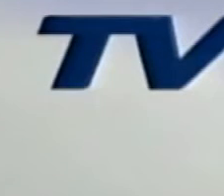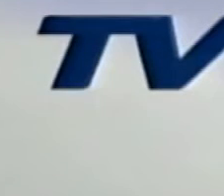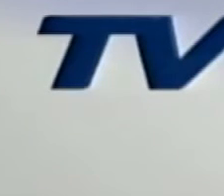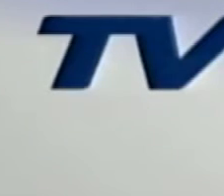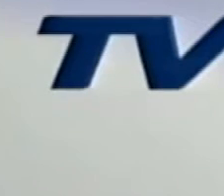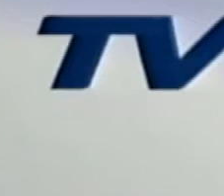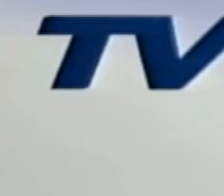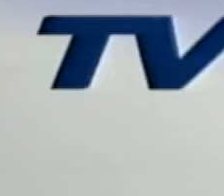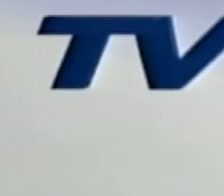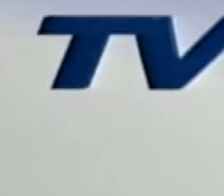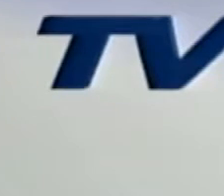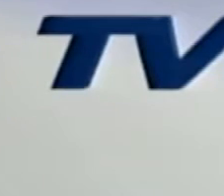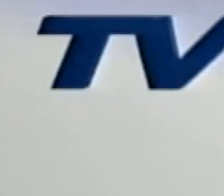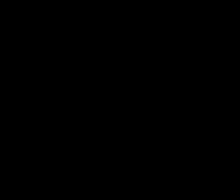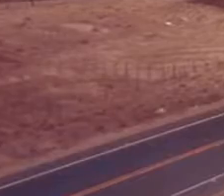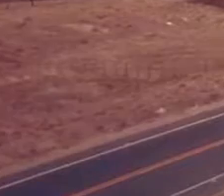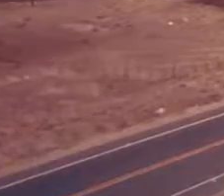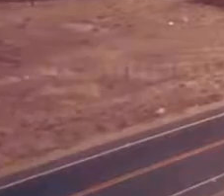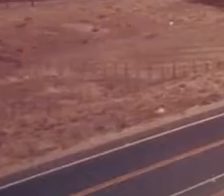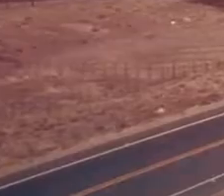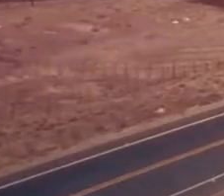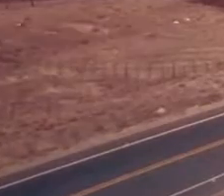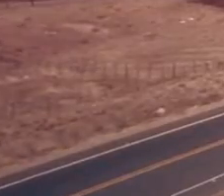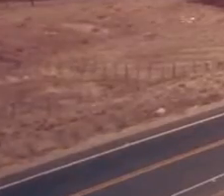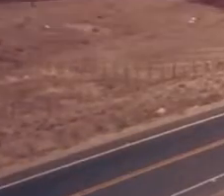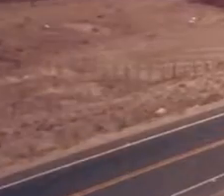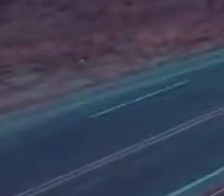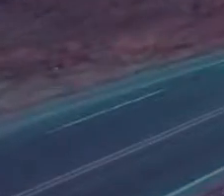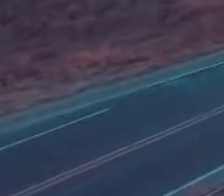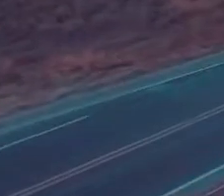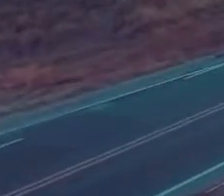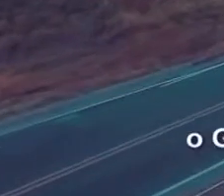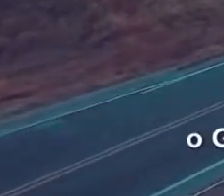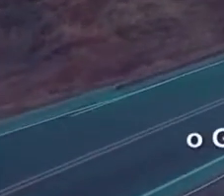Casa do Povo. Com o Ceará de ponta a ponta.